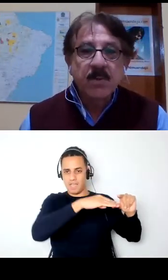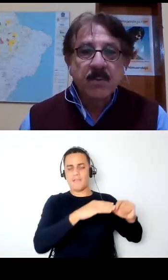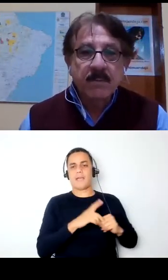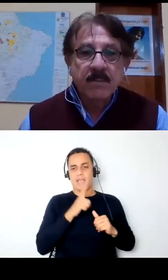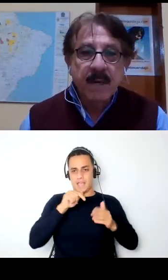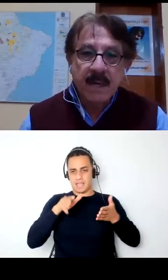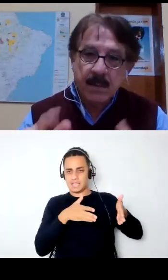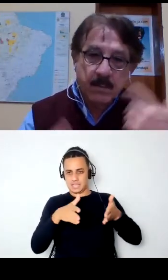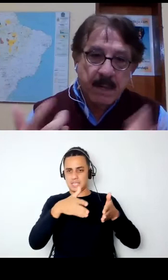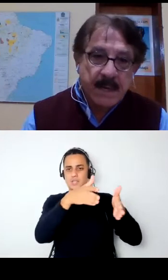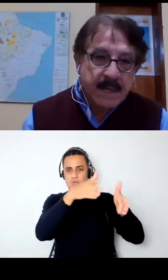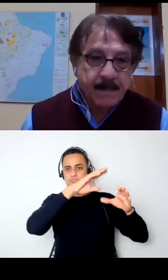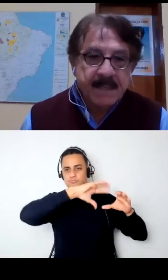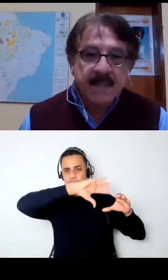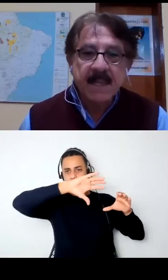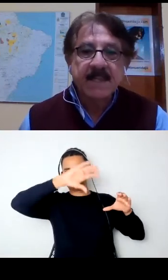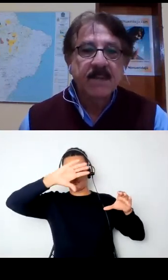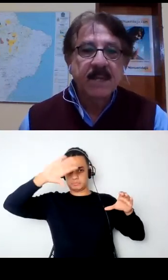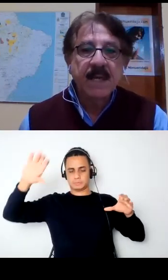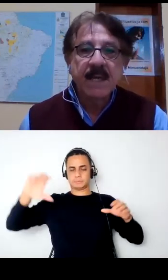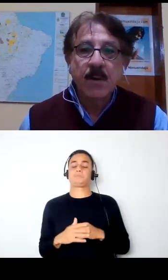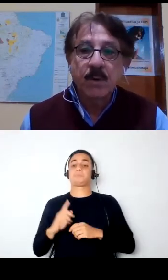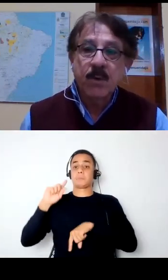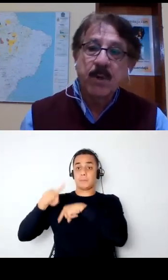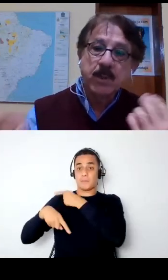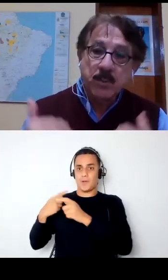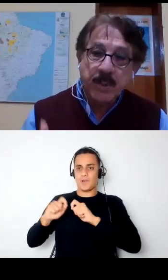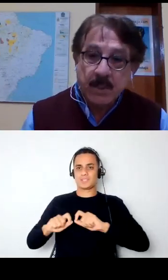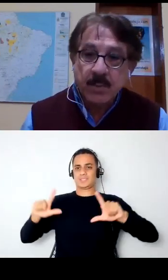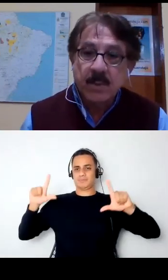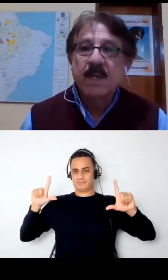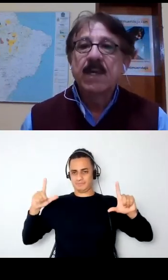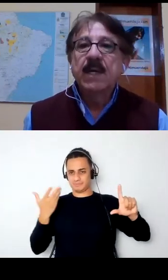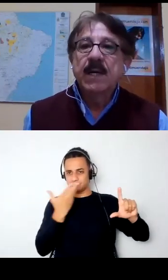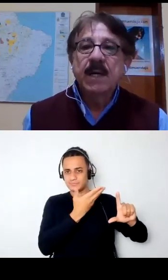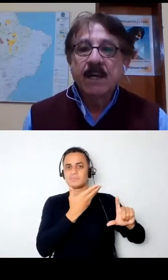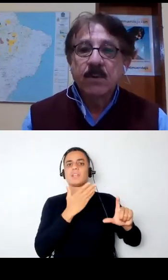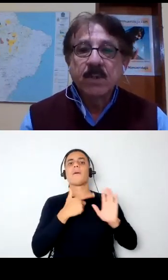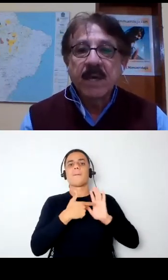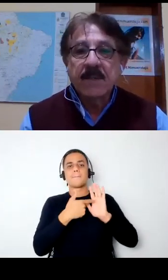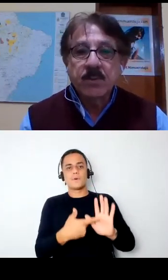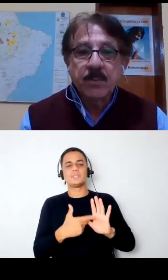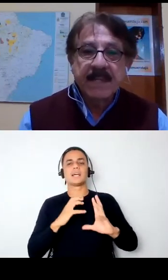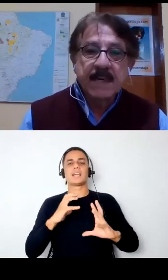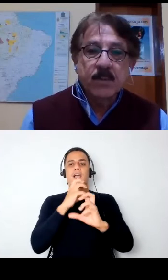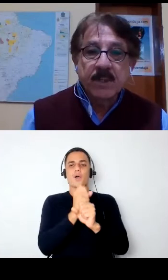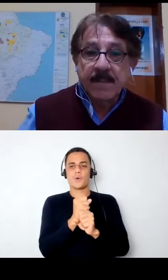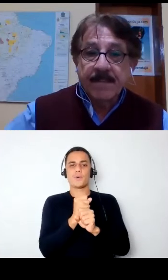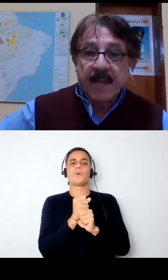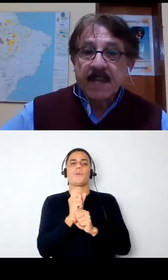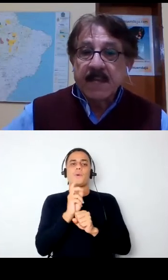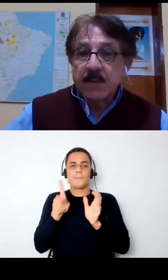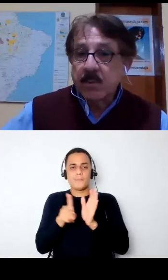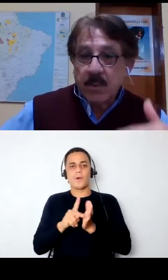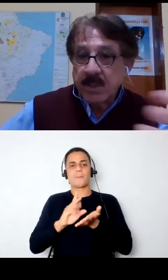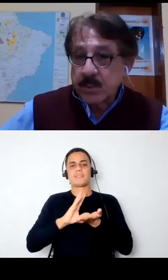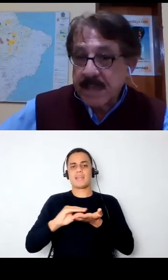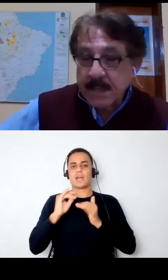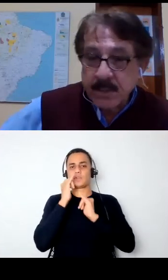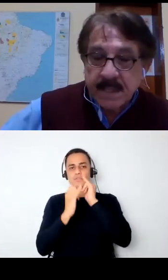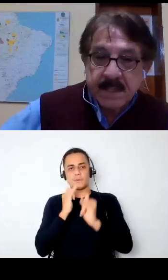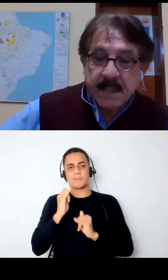slide uma reapresentação daquele cálculo, agora incluindo o dado do padre Acunha,